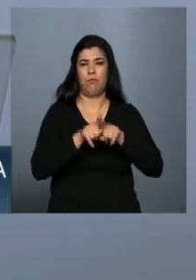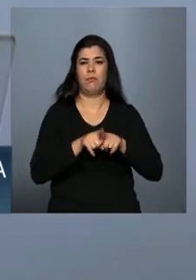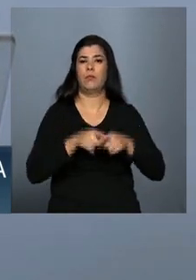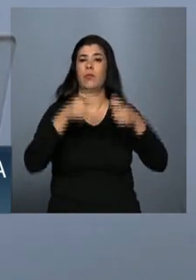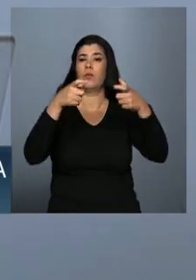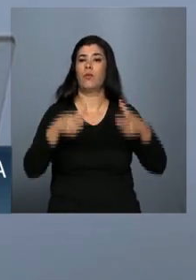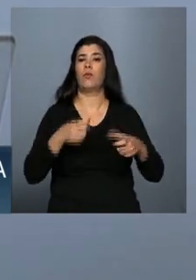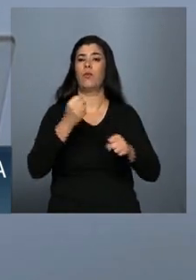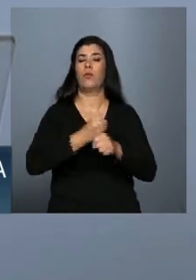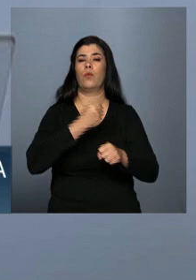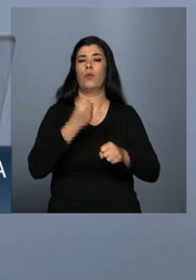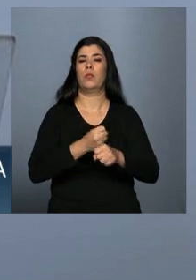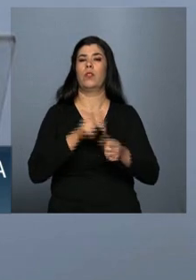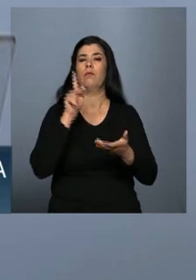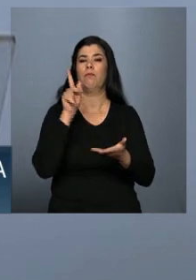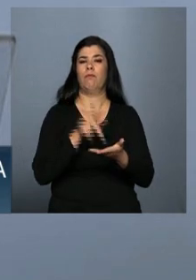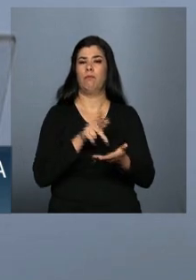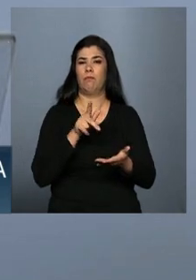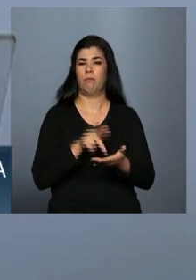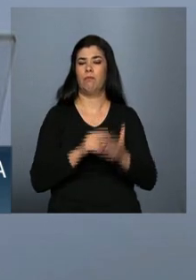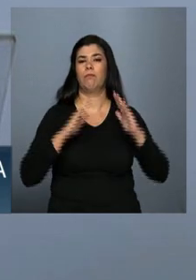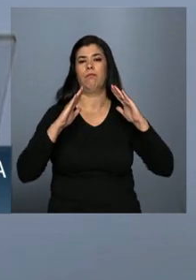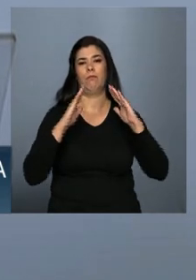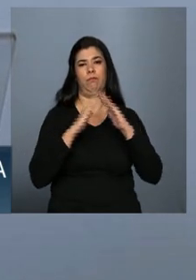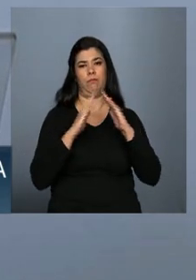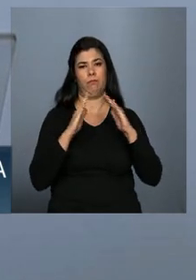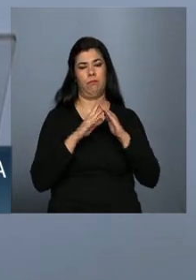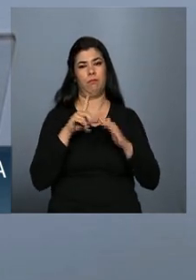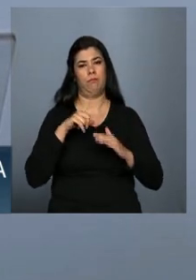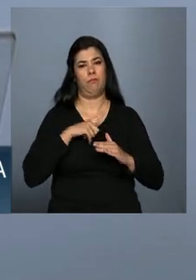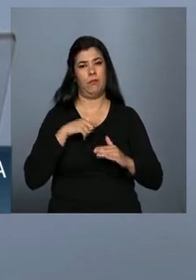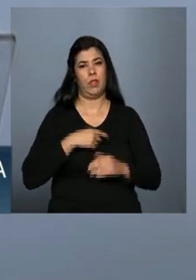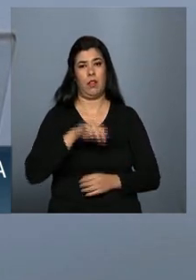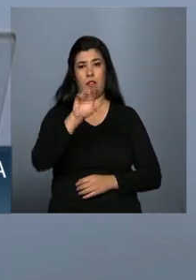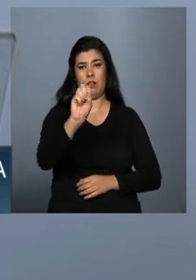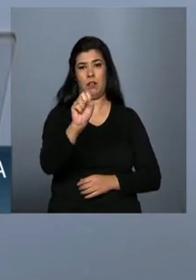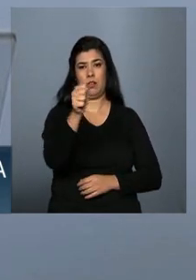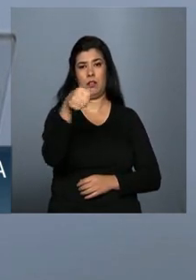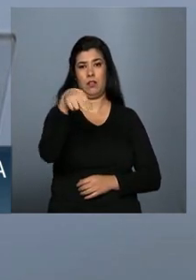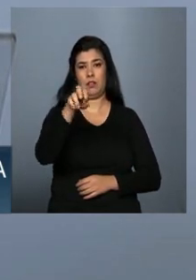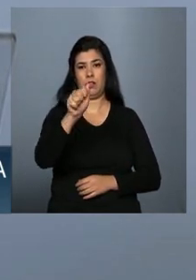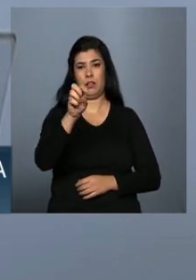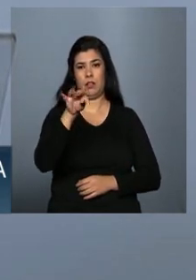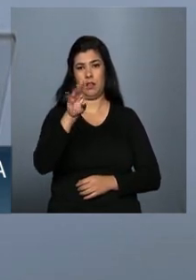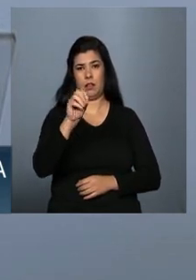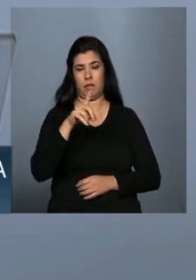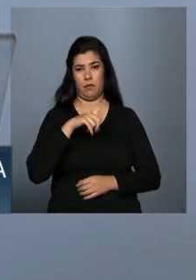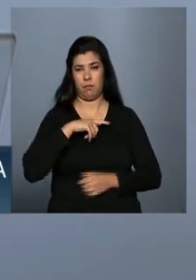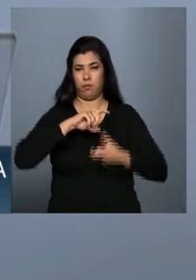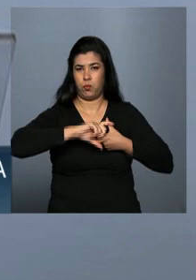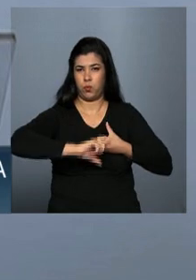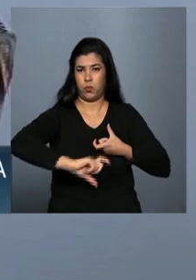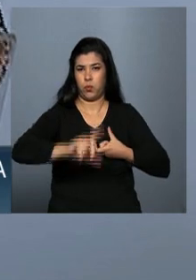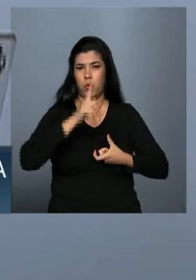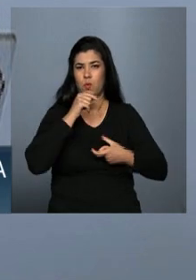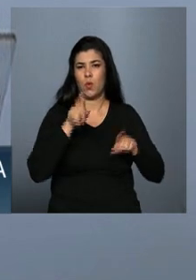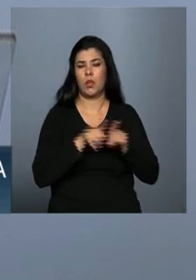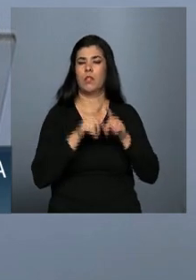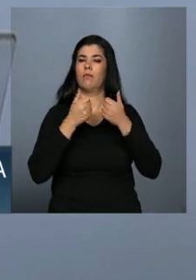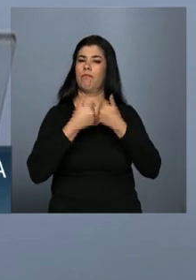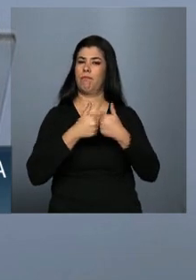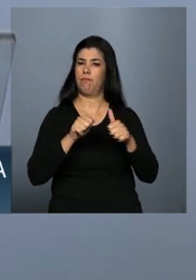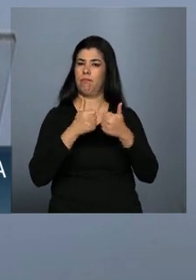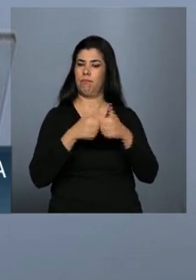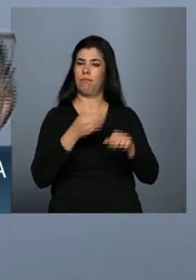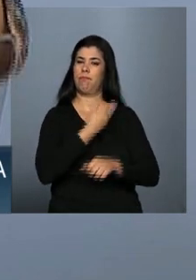lugar verdadeiro para morar, com saneamento, com transporte público, sobretudo com